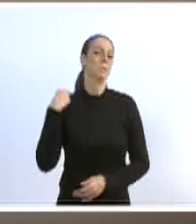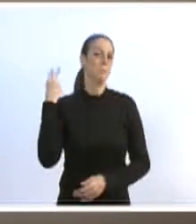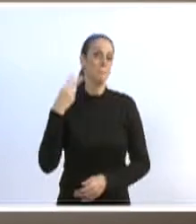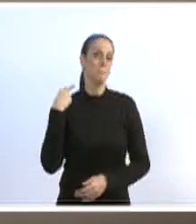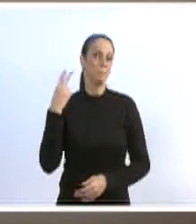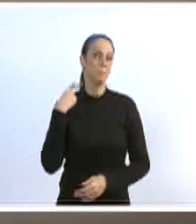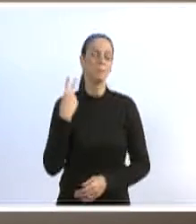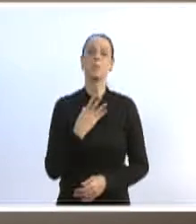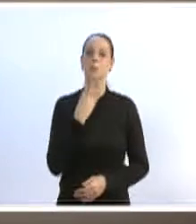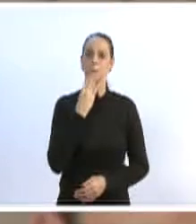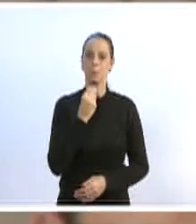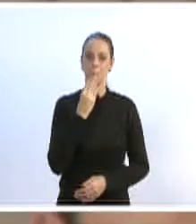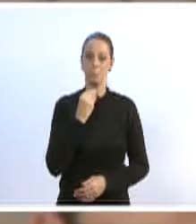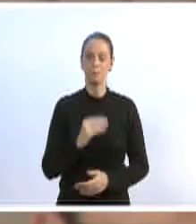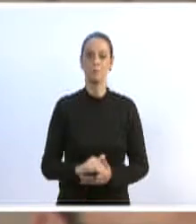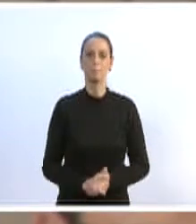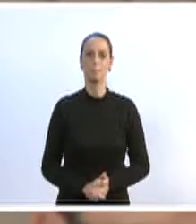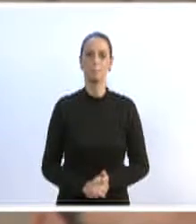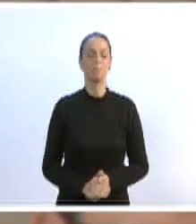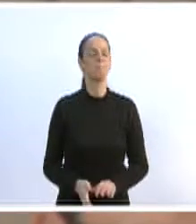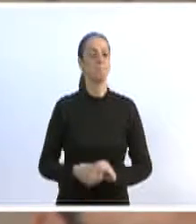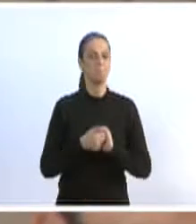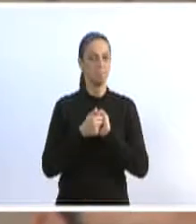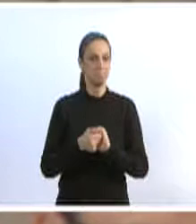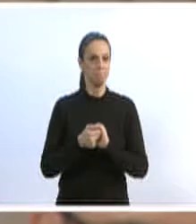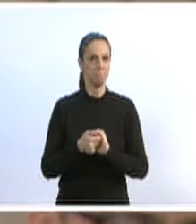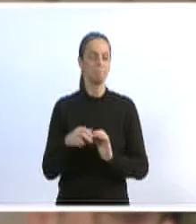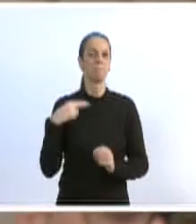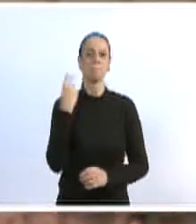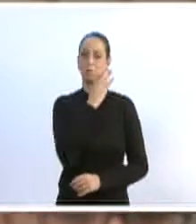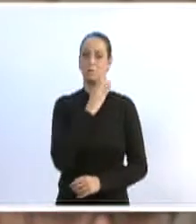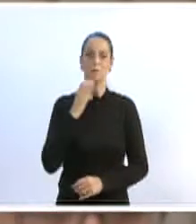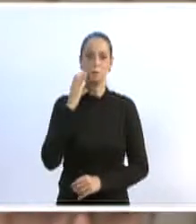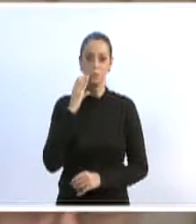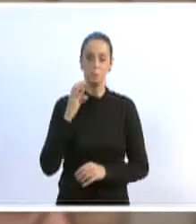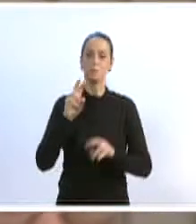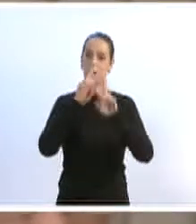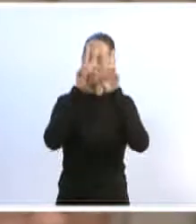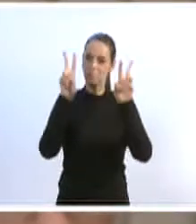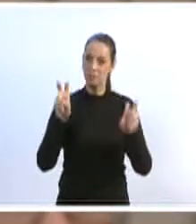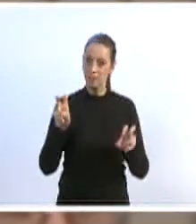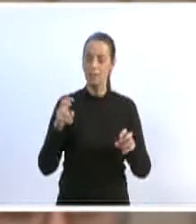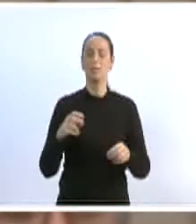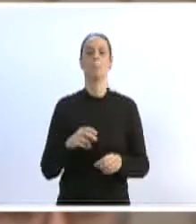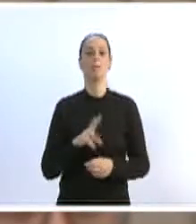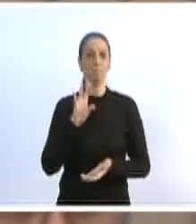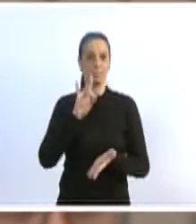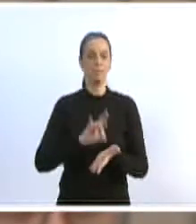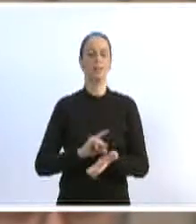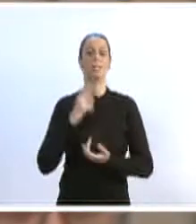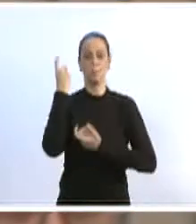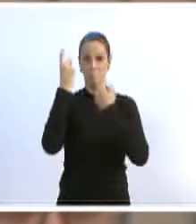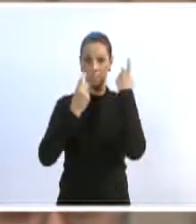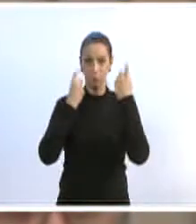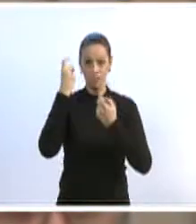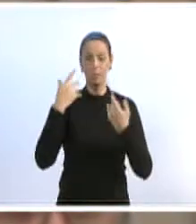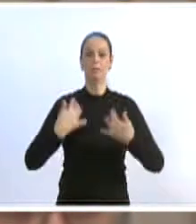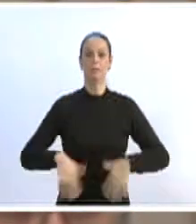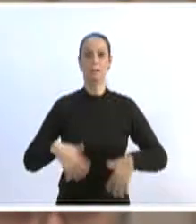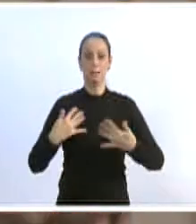o vereador bruno cunha parabéns vereador césar assim por trás desse tema nesta casa de fato uma preocupação muito grande para a re